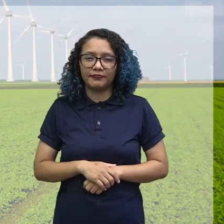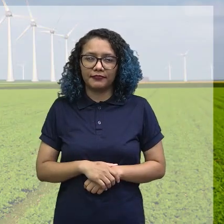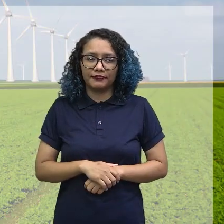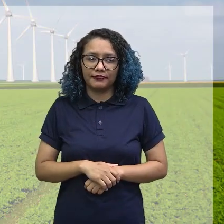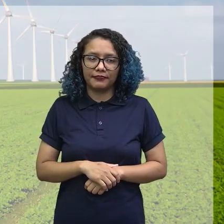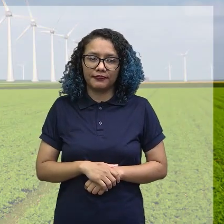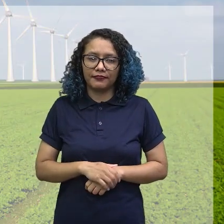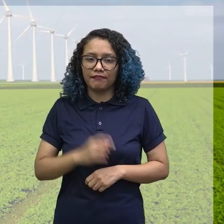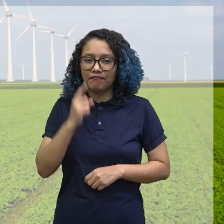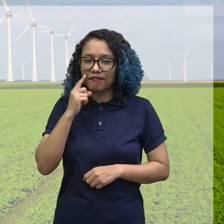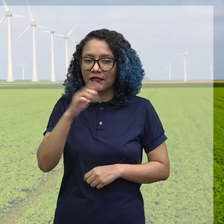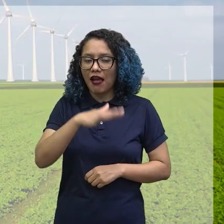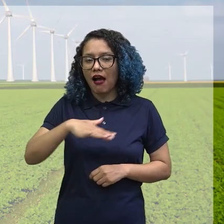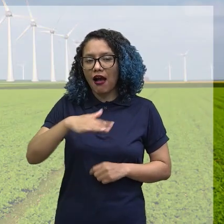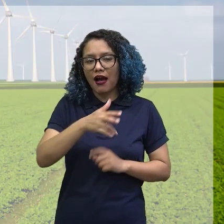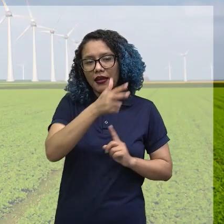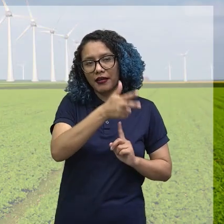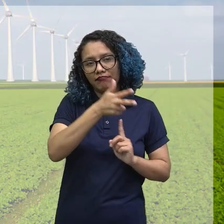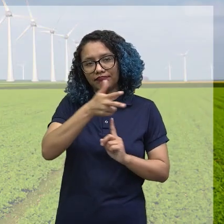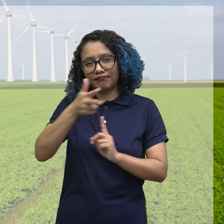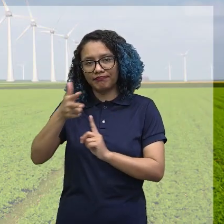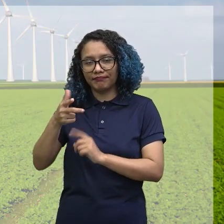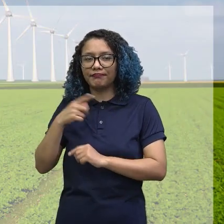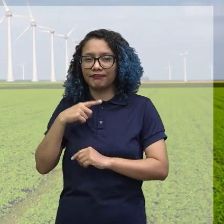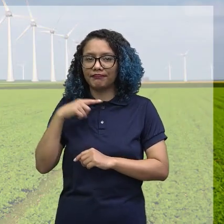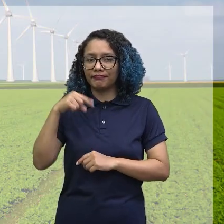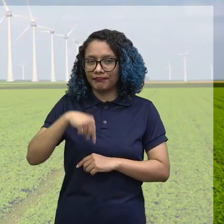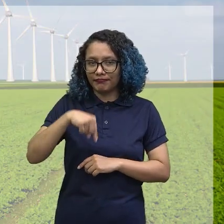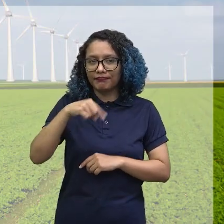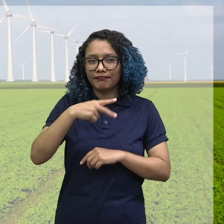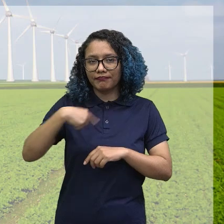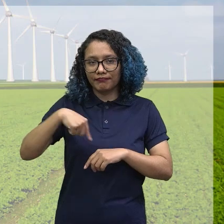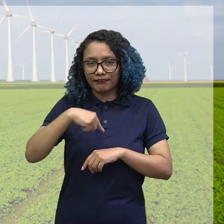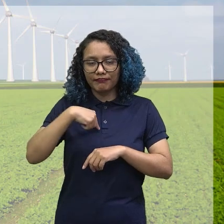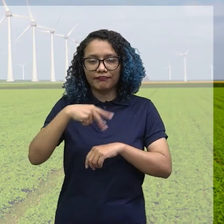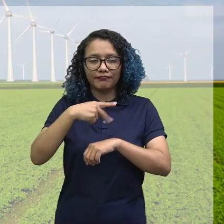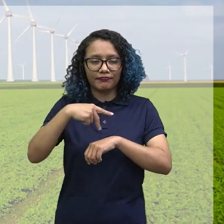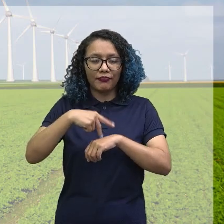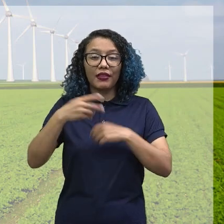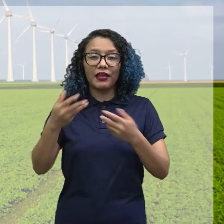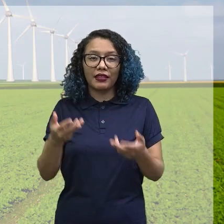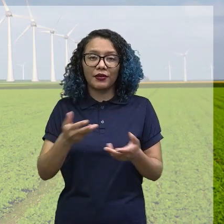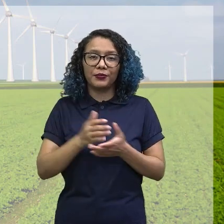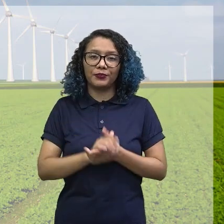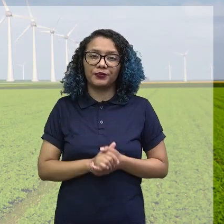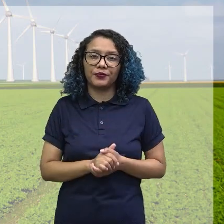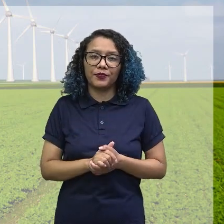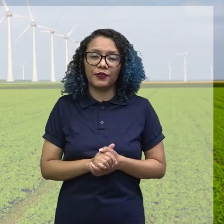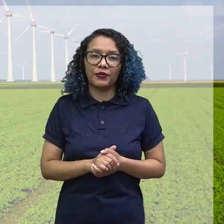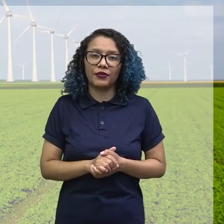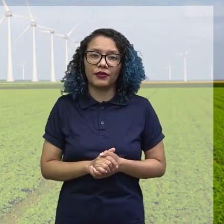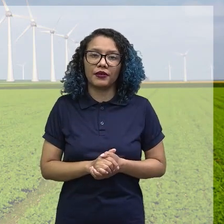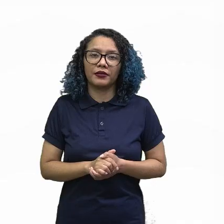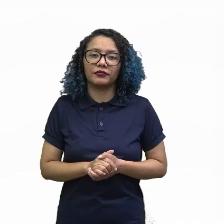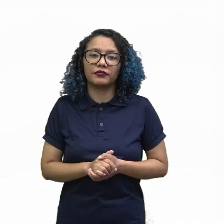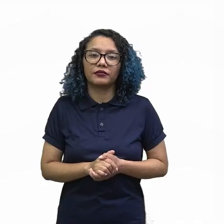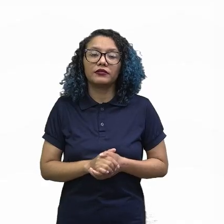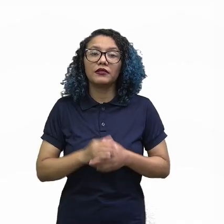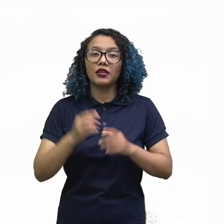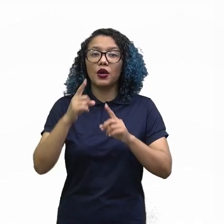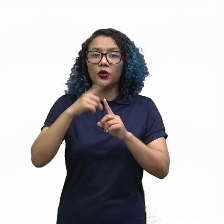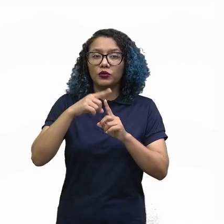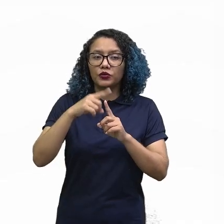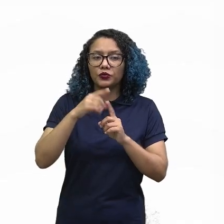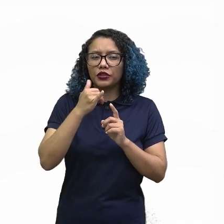parques eólicos que nós temos aí no nosso país. E assim, pessoal, dessa maneira a gente pode classificar as fontes de energia